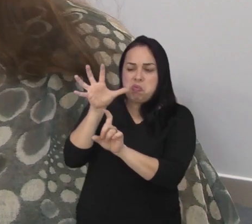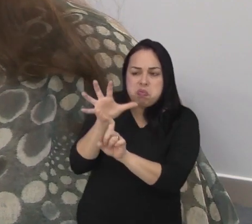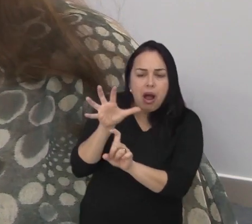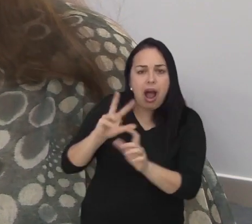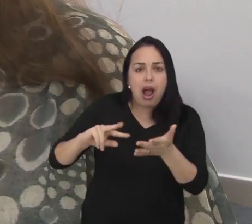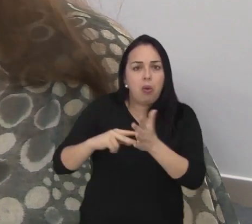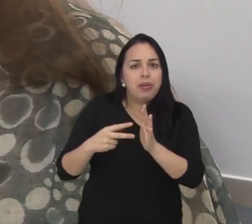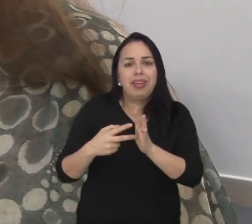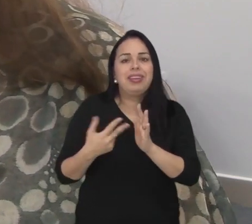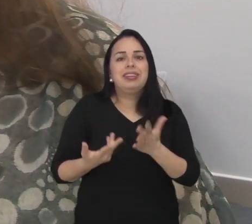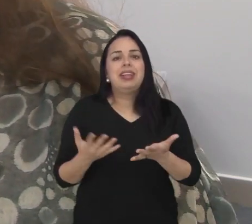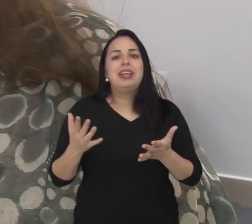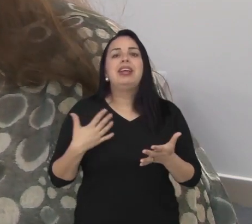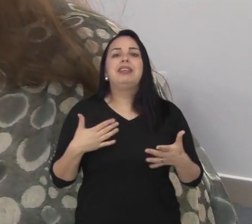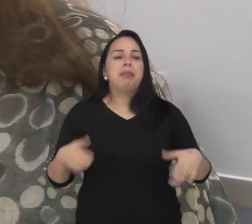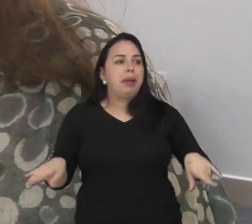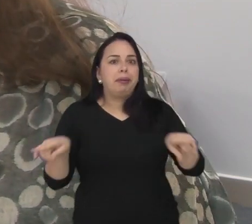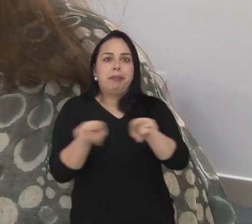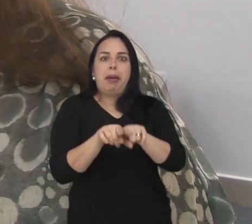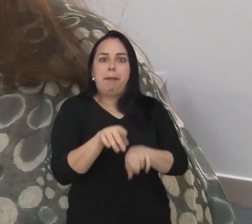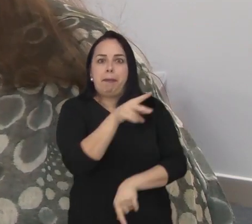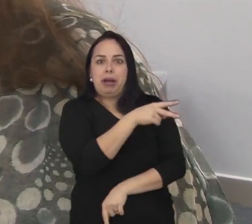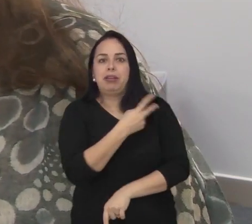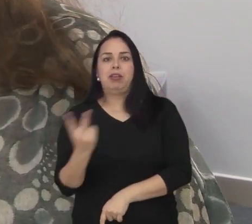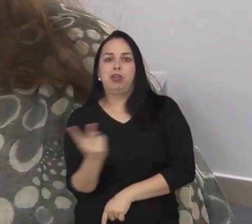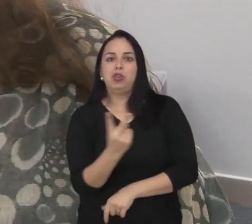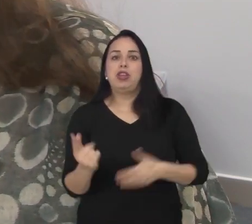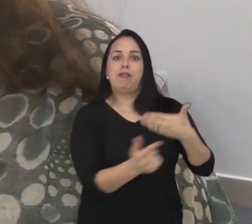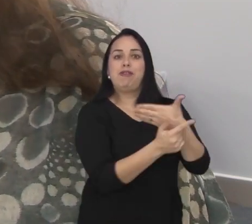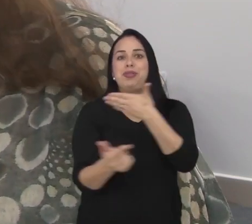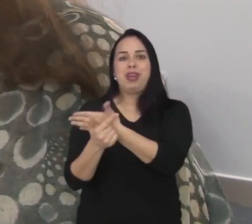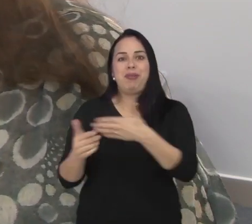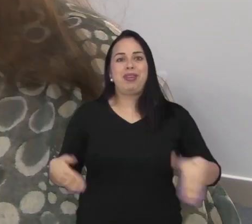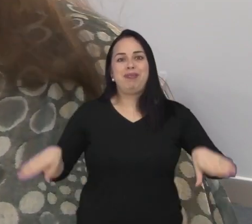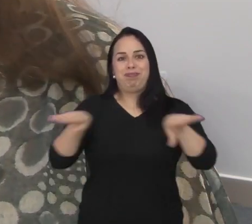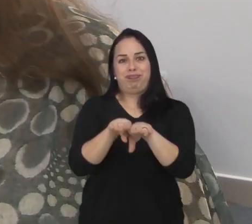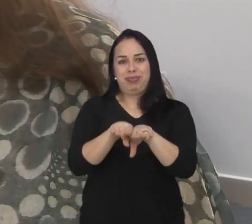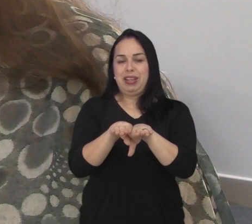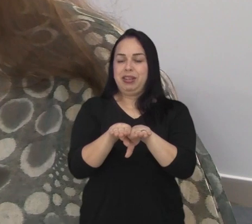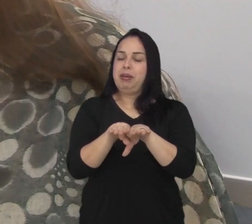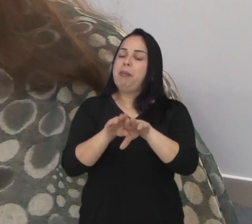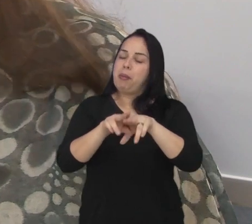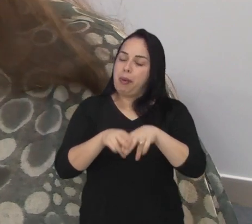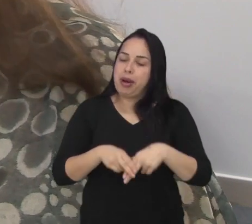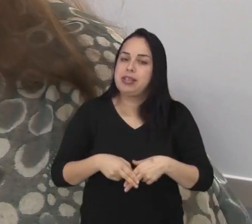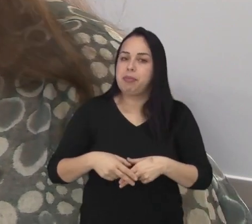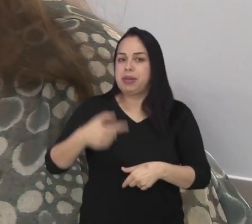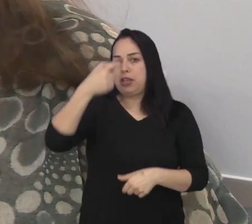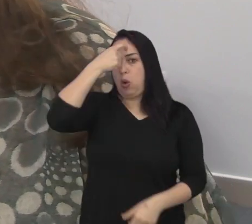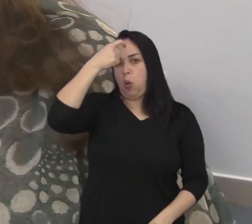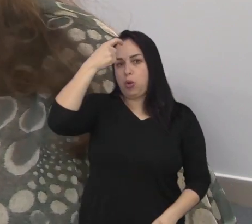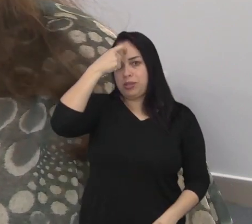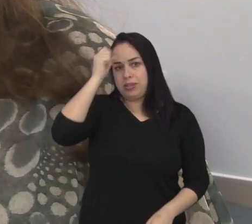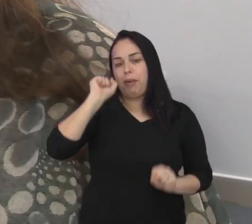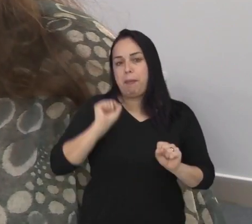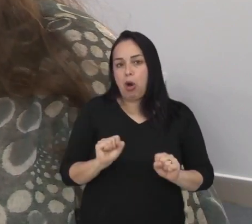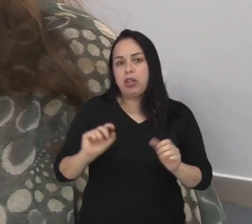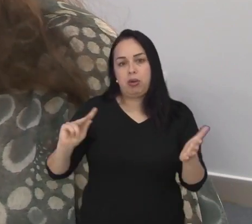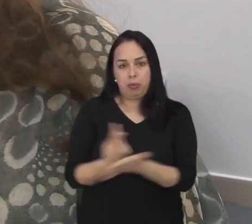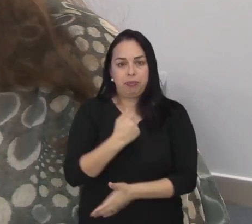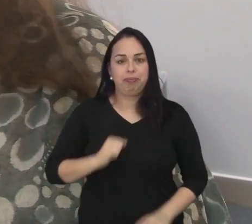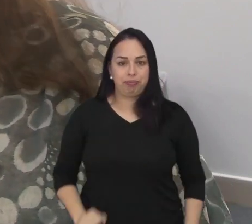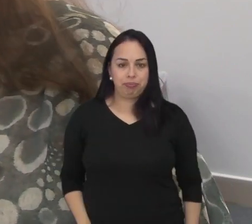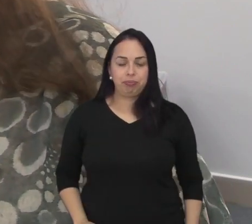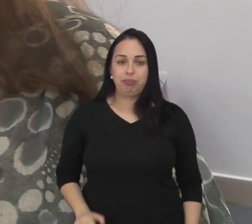o assédio, tanto moral quanto sexual, ele também pode ocorrer entre pares. E isso precisa ficar bem claro para que as pessoas tenham